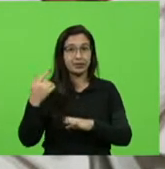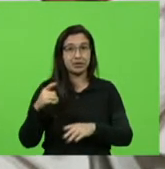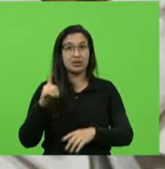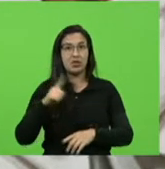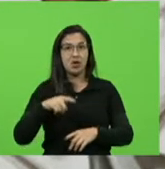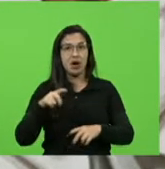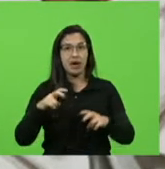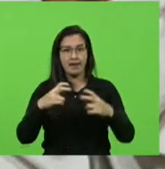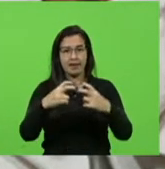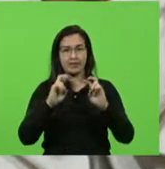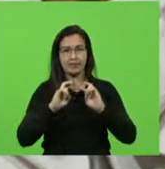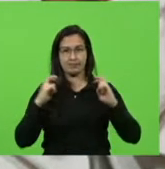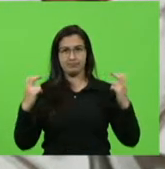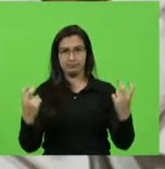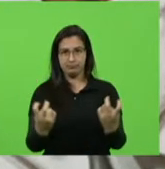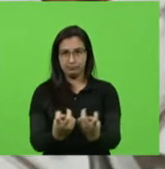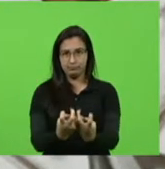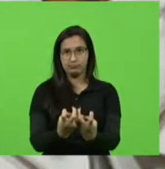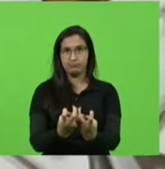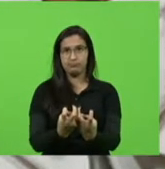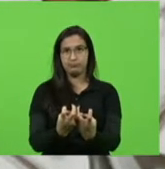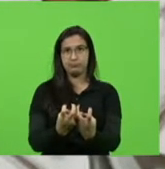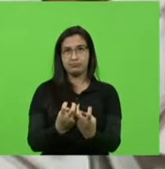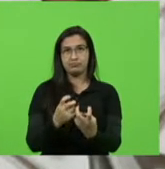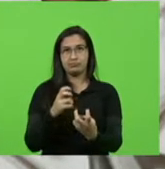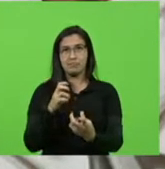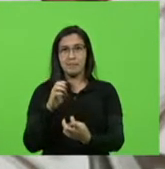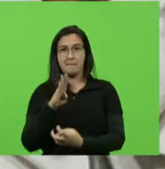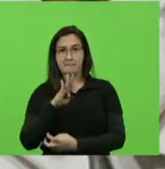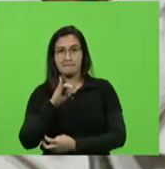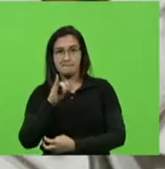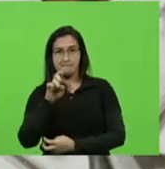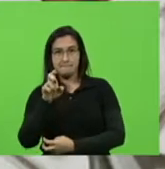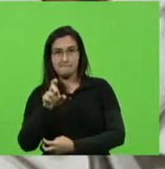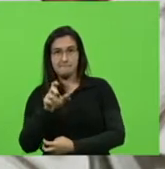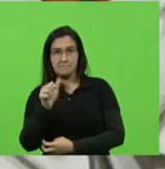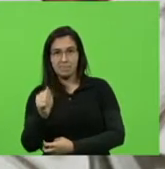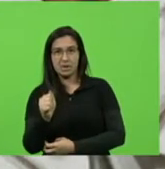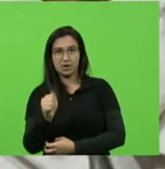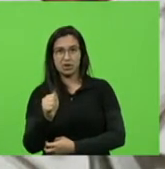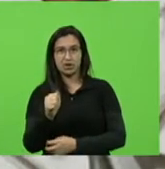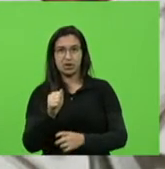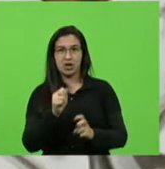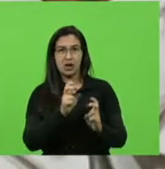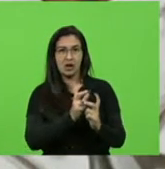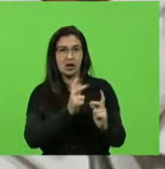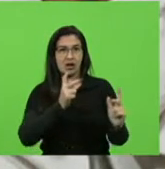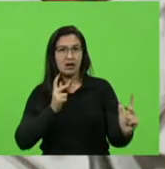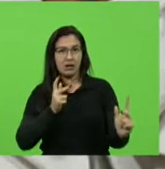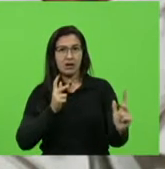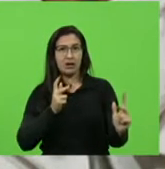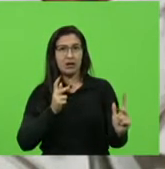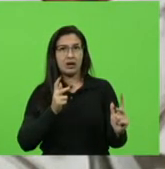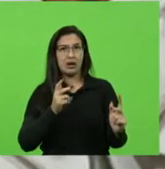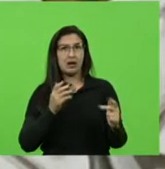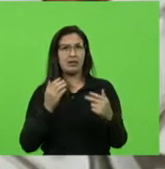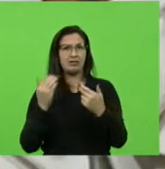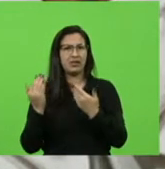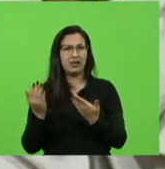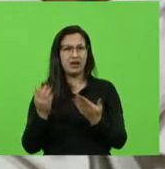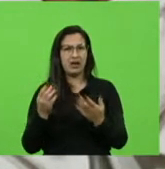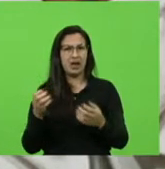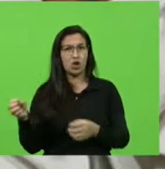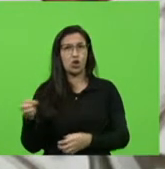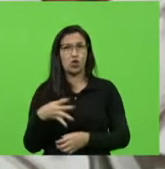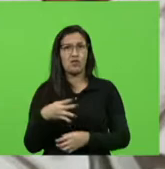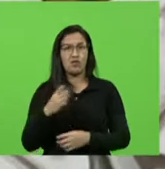Bicha, se chamava Roda Bicha. Live de estreia da série Criança Viada Show.